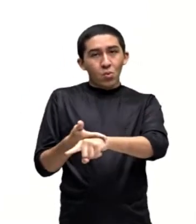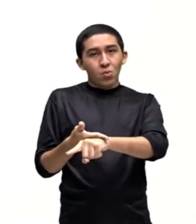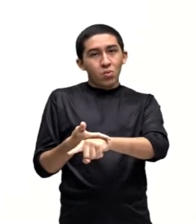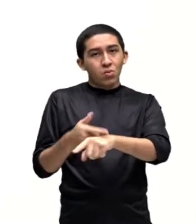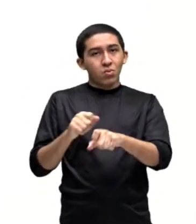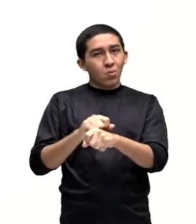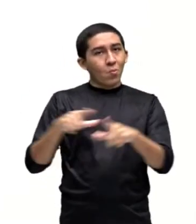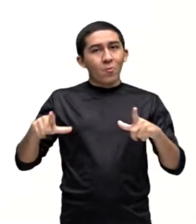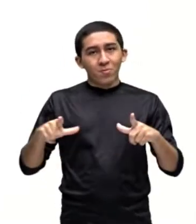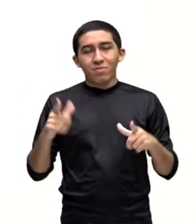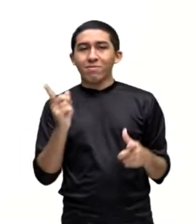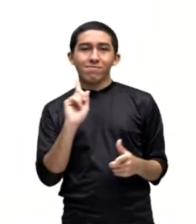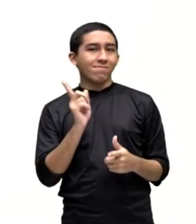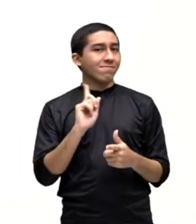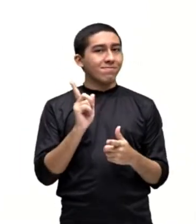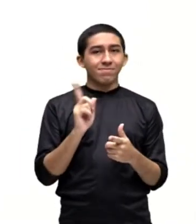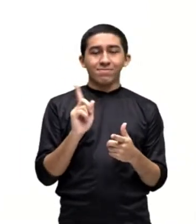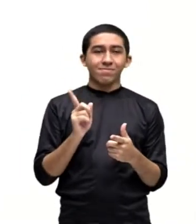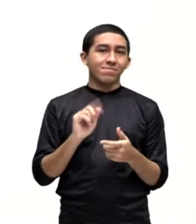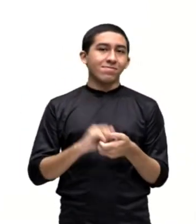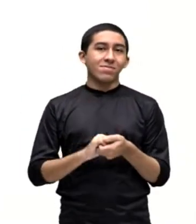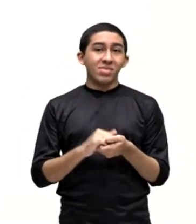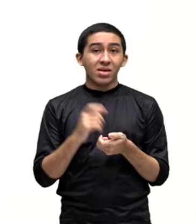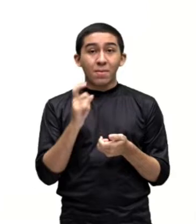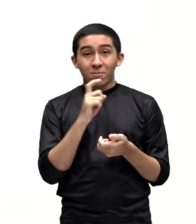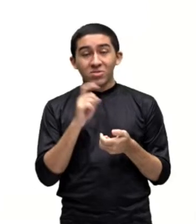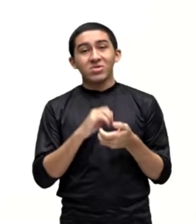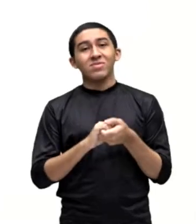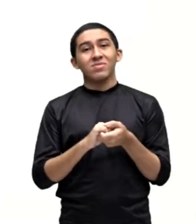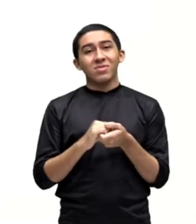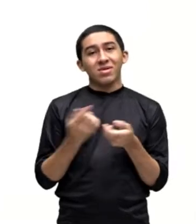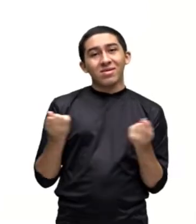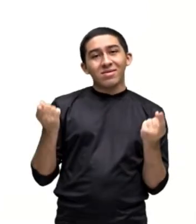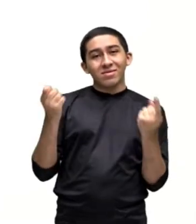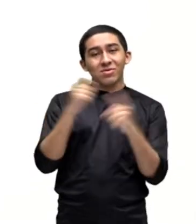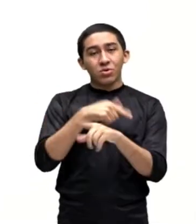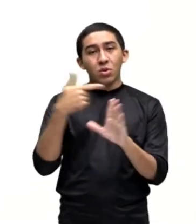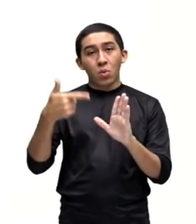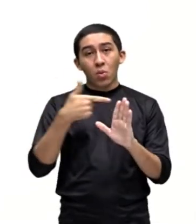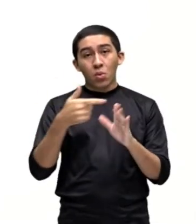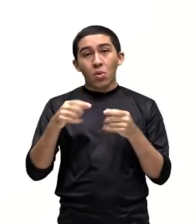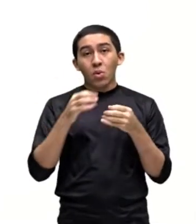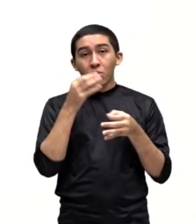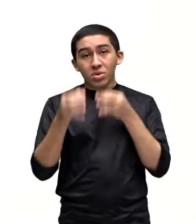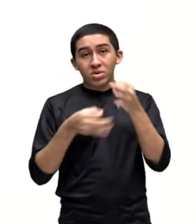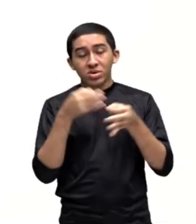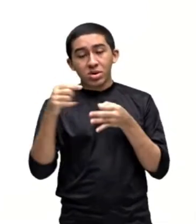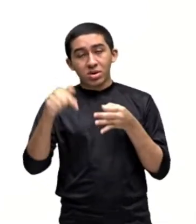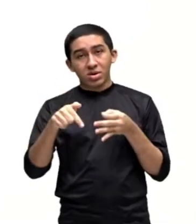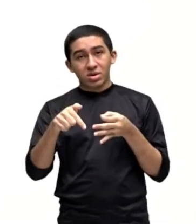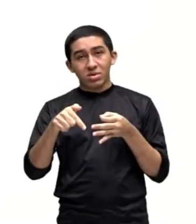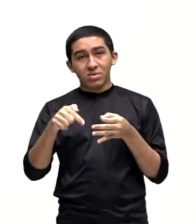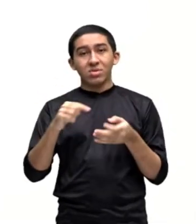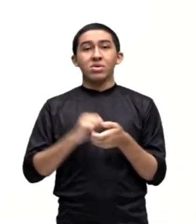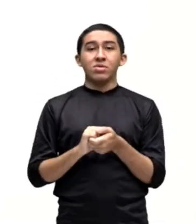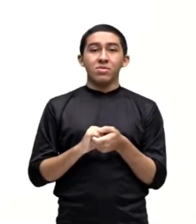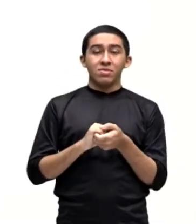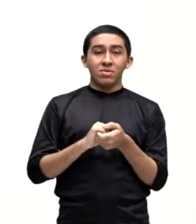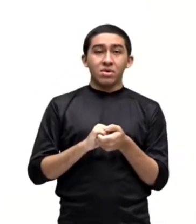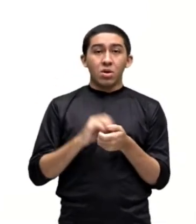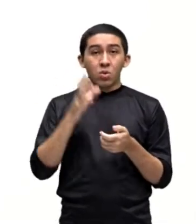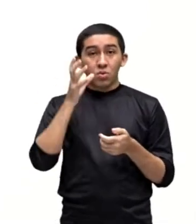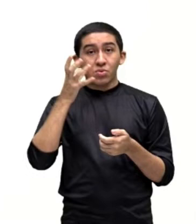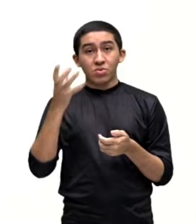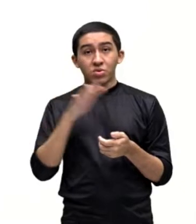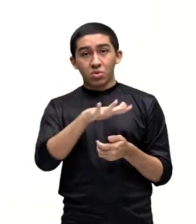tão limpinha. Então, novamente, a ironia aí nesse processo de fazer uma crítica a uma situação ali corriqueira do cotidiano, a